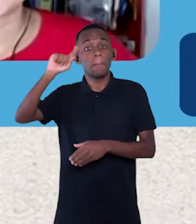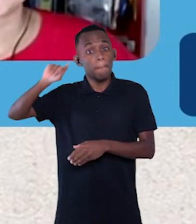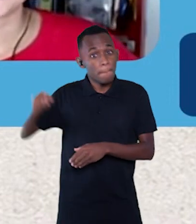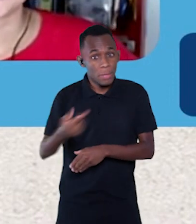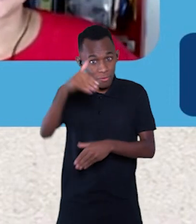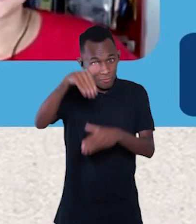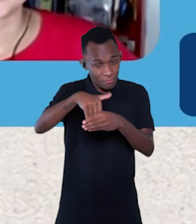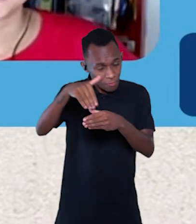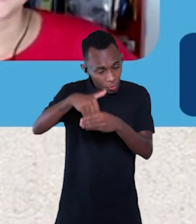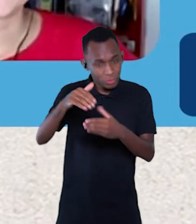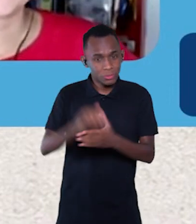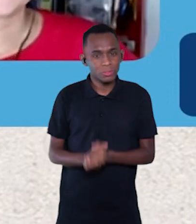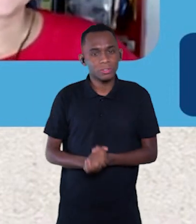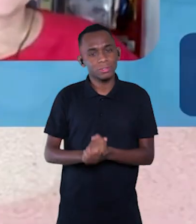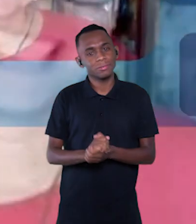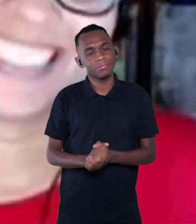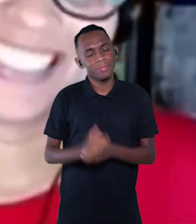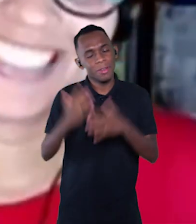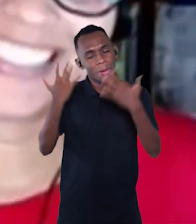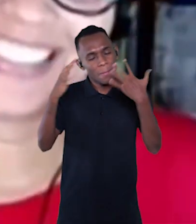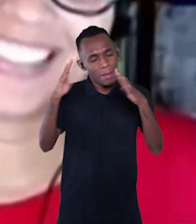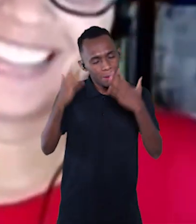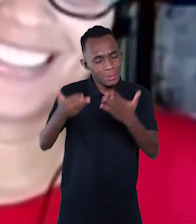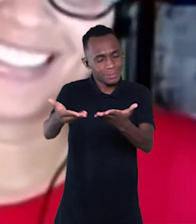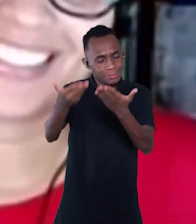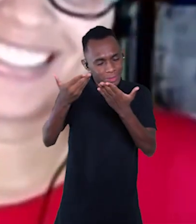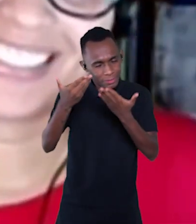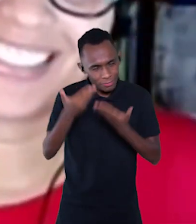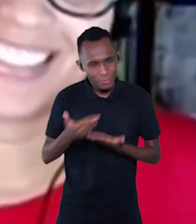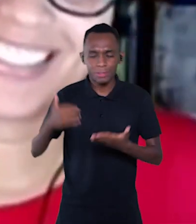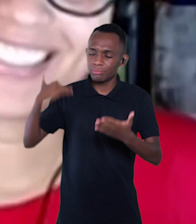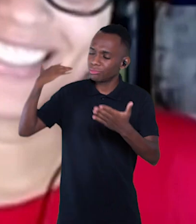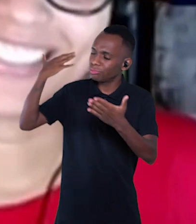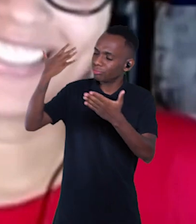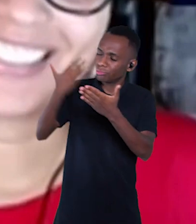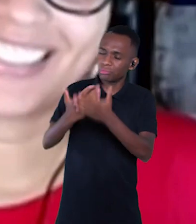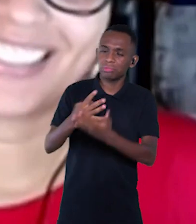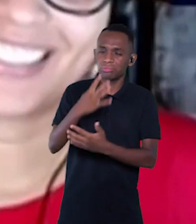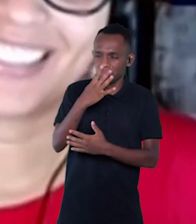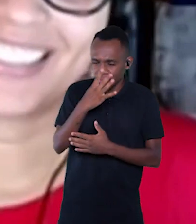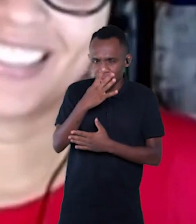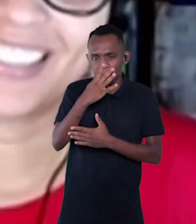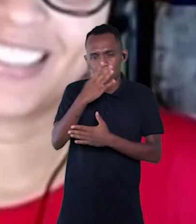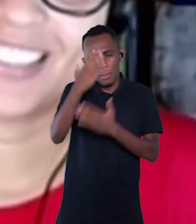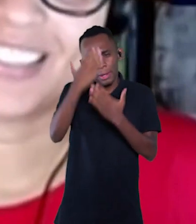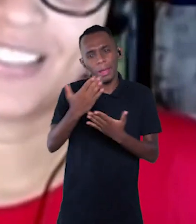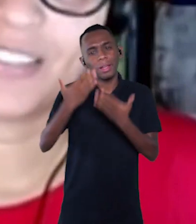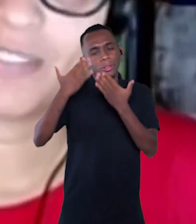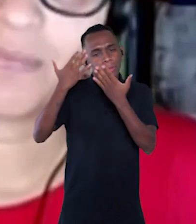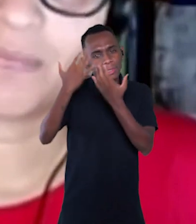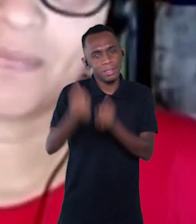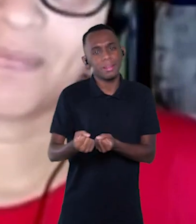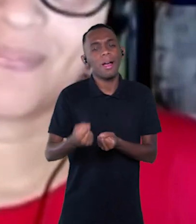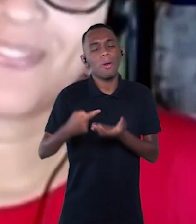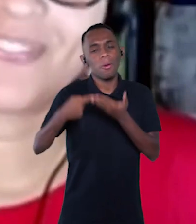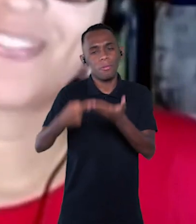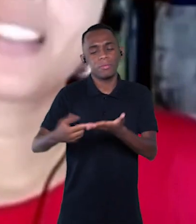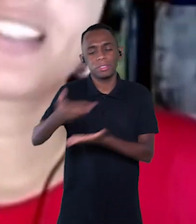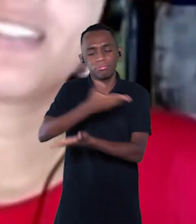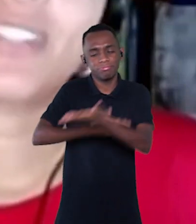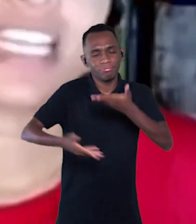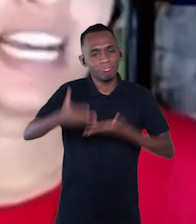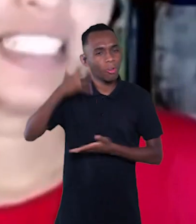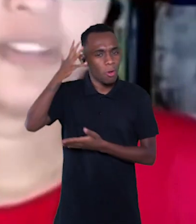Bem-vinda, Júlia. Parabéns pela sua trajetória, grata por aceitar o nosso convite de estar aqui conosco, Sempre um